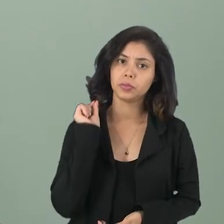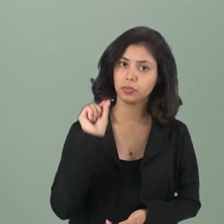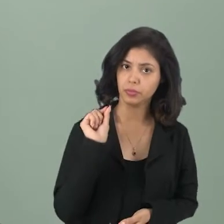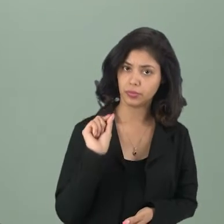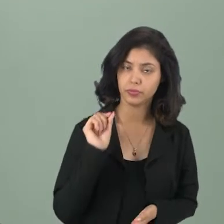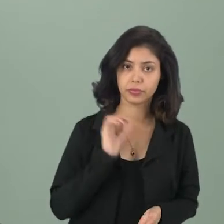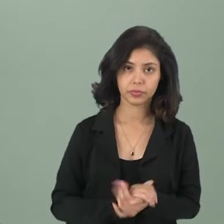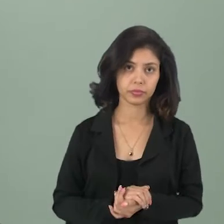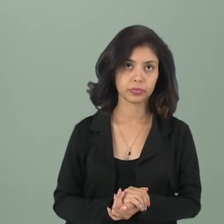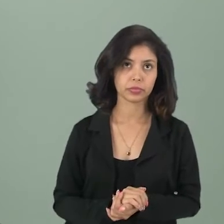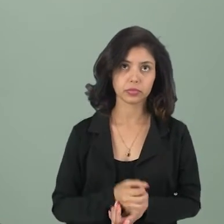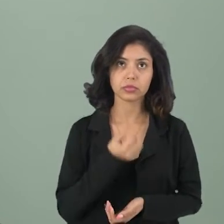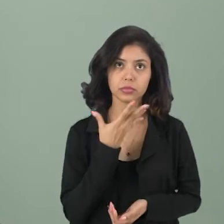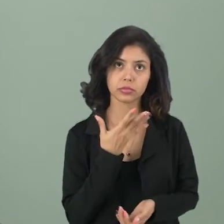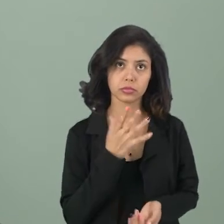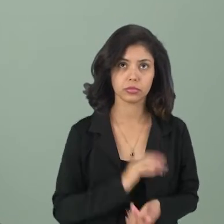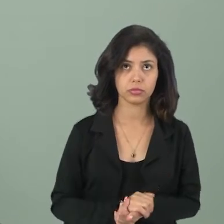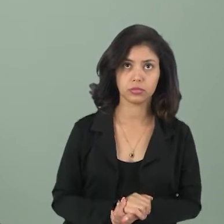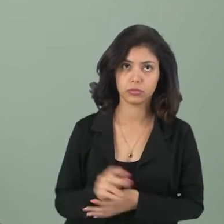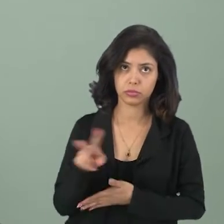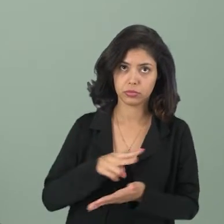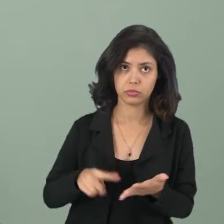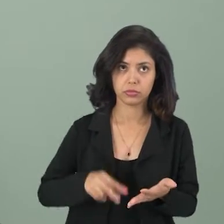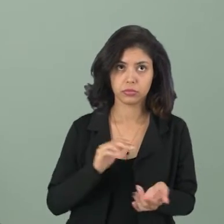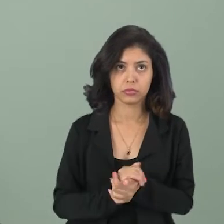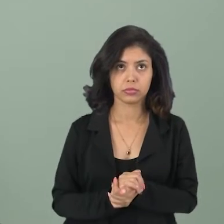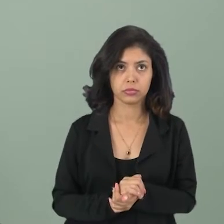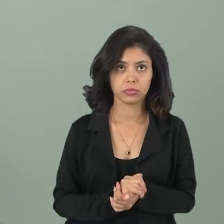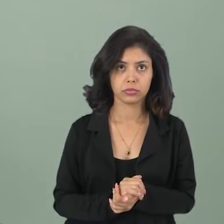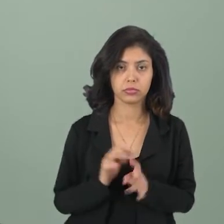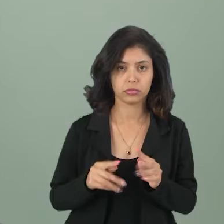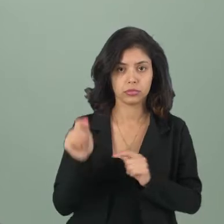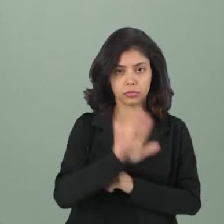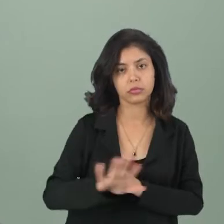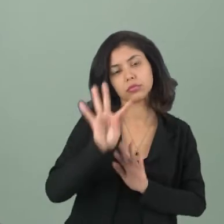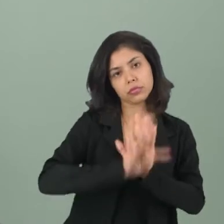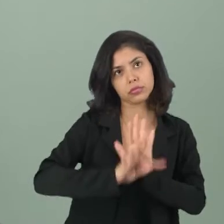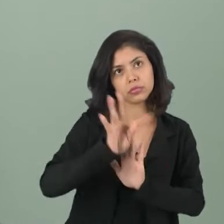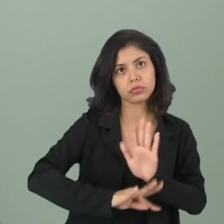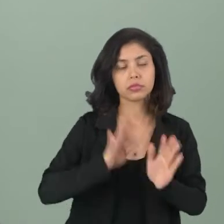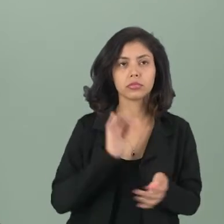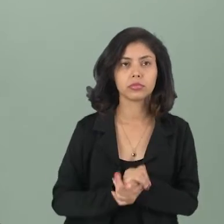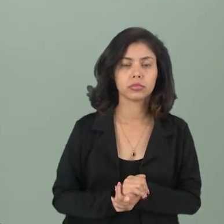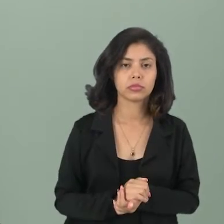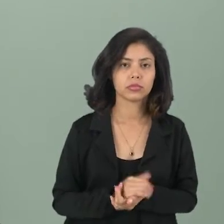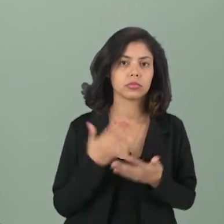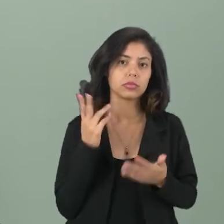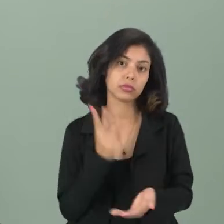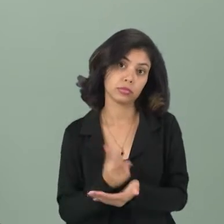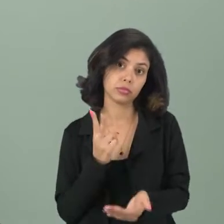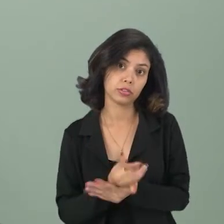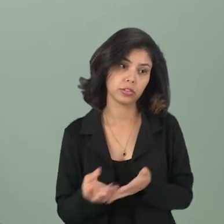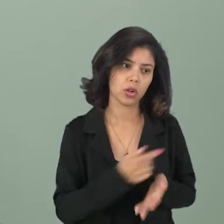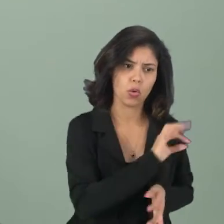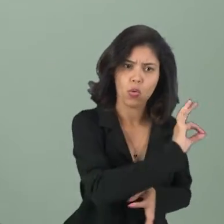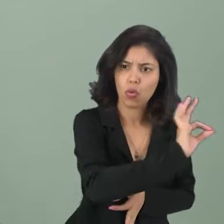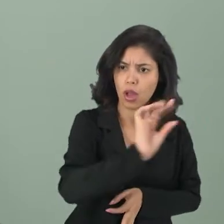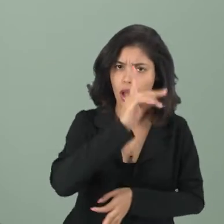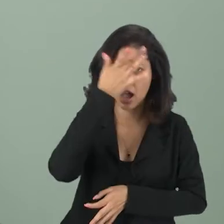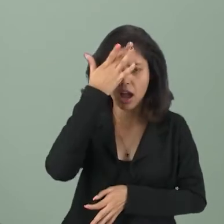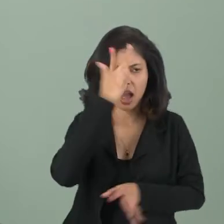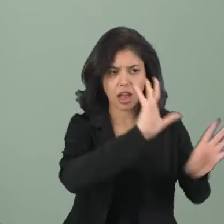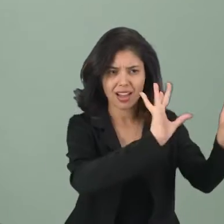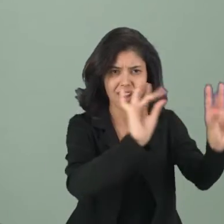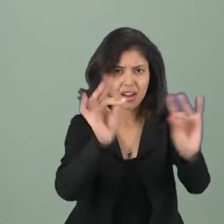o que você crê que nós Bueno lector não liga mesmo nega tô testando isso é claro galera ninguém Leda da mesma forma